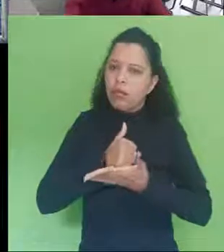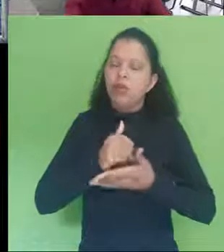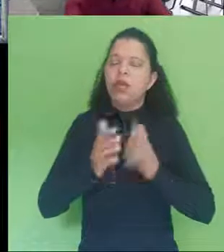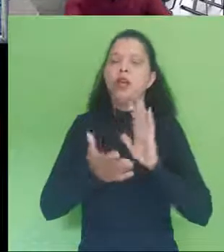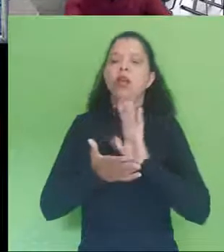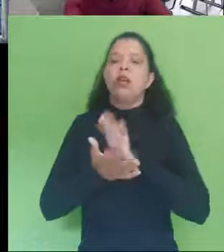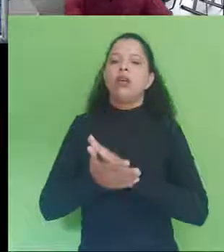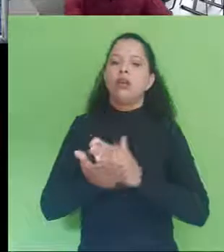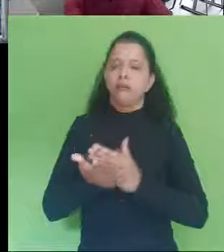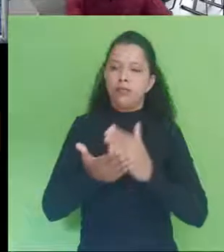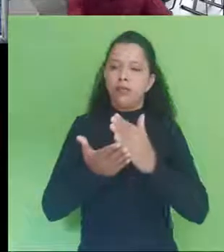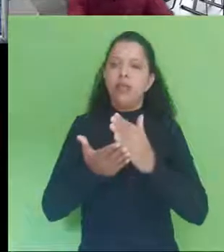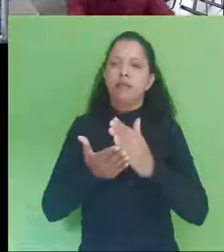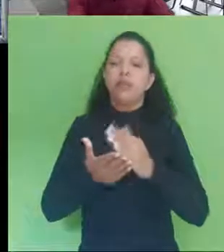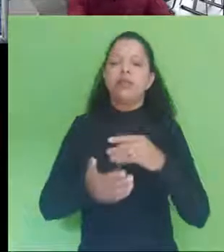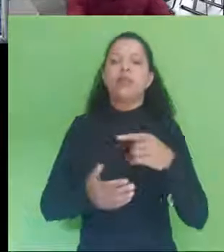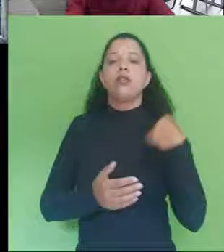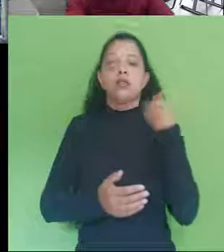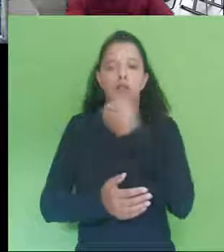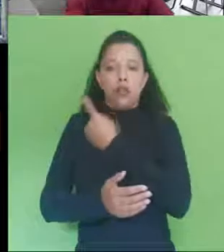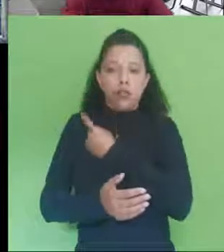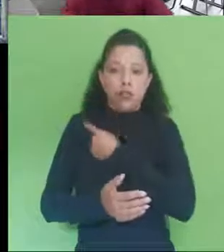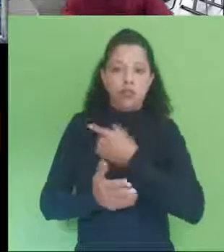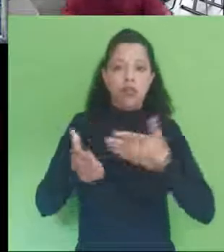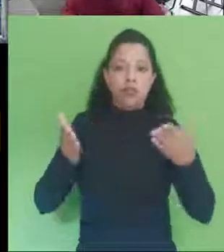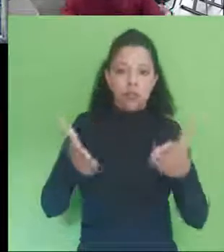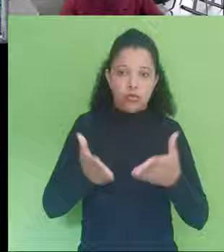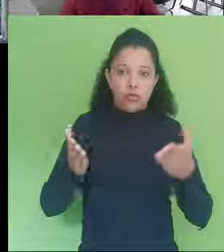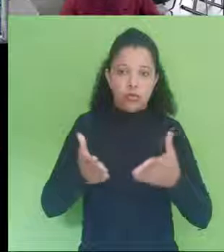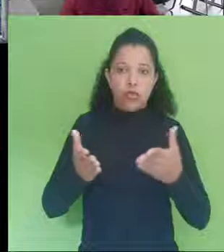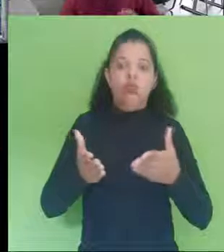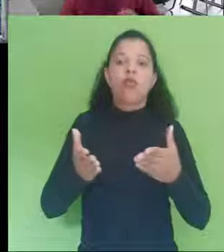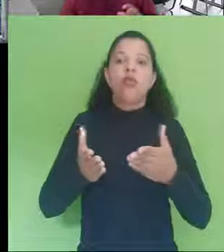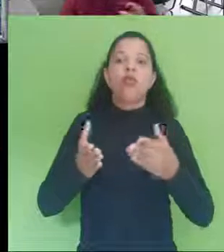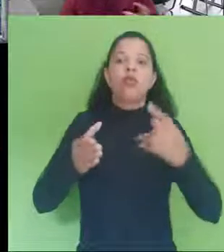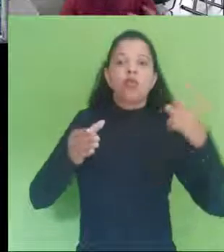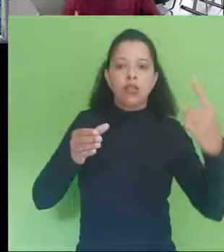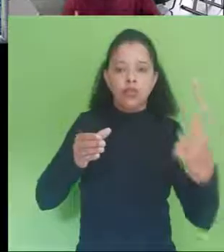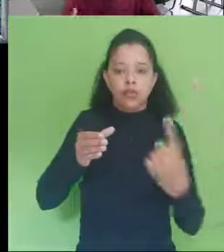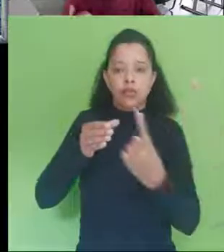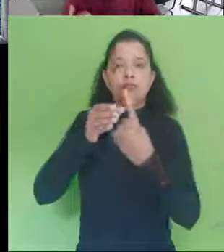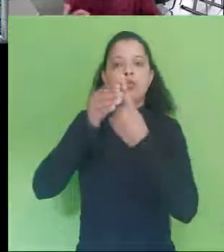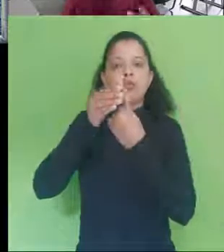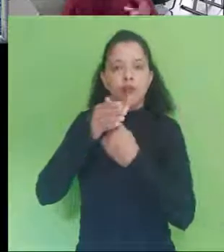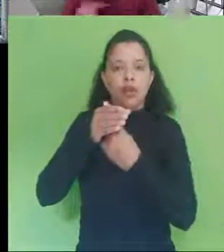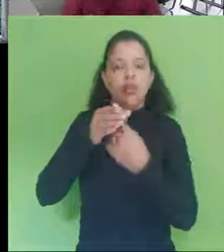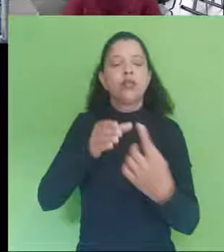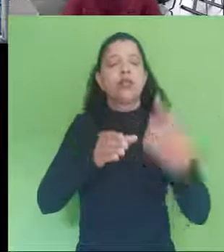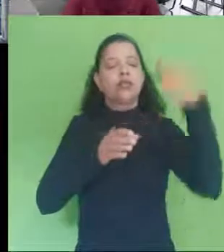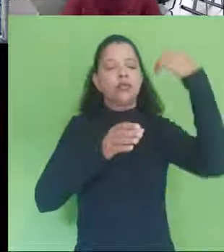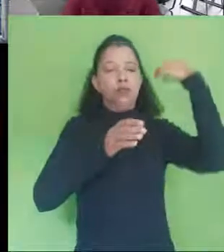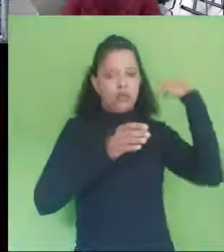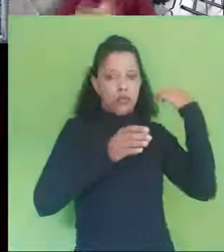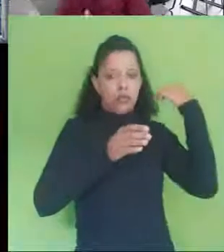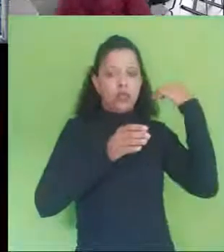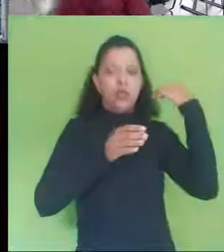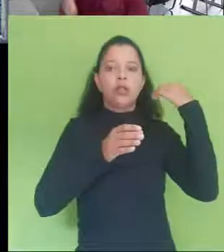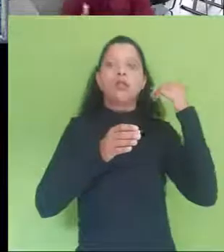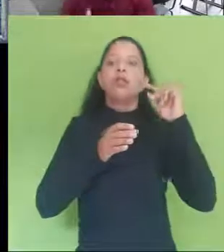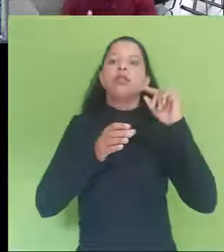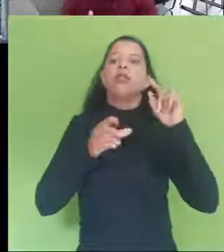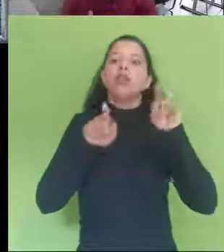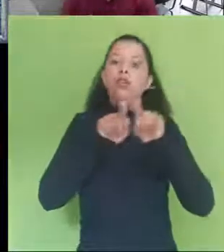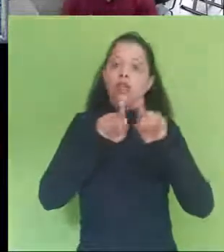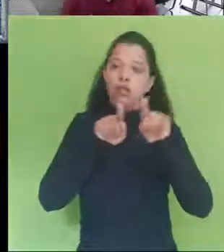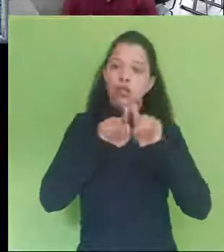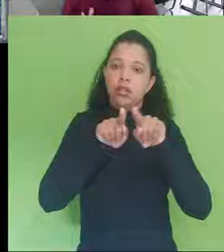básico? Continuemos, então. Nós, hoje, somos frutos do passado e o futuro a